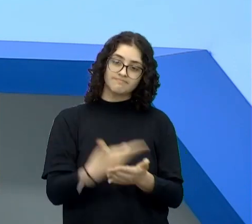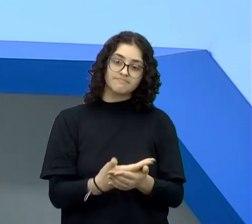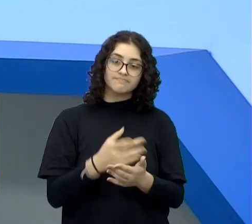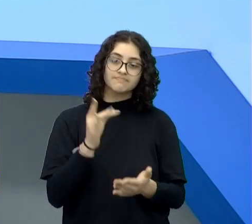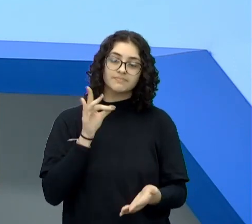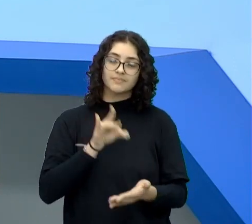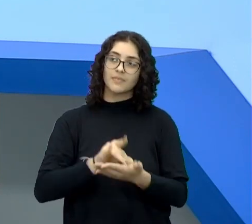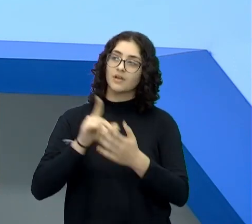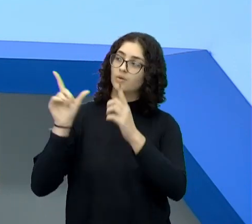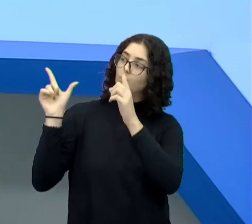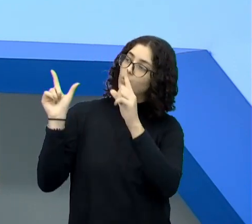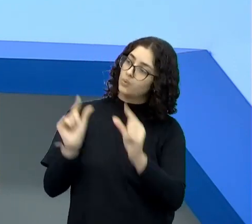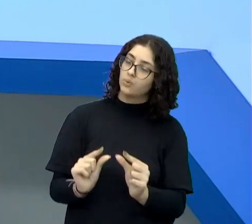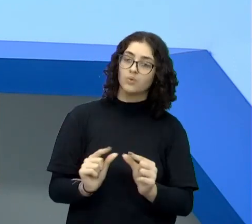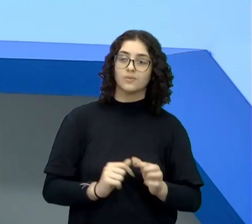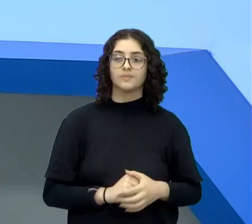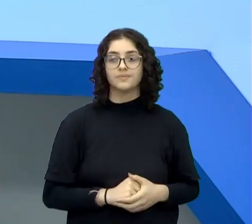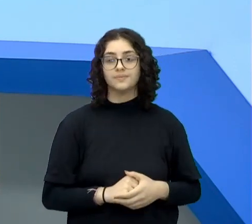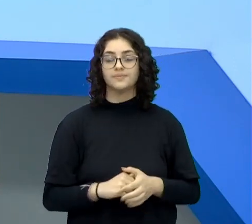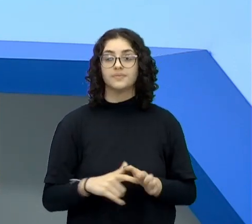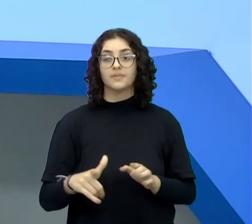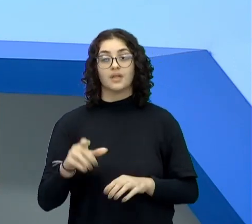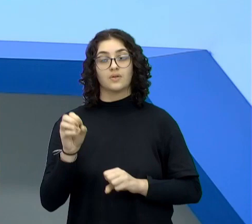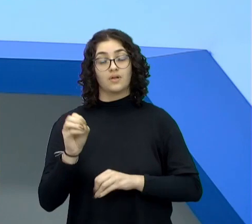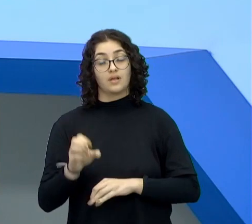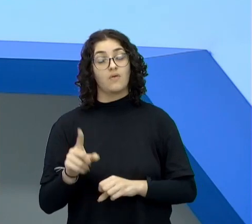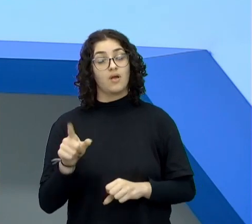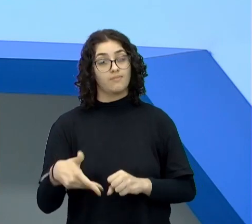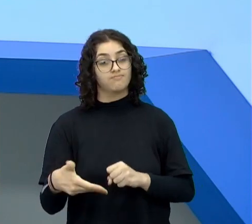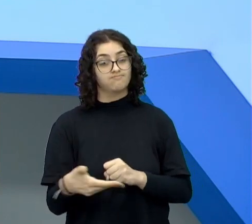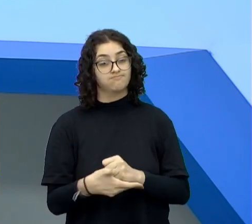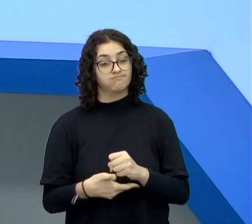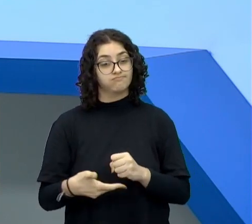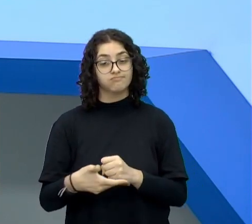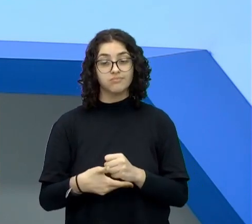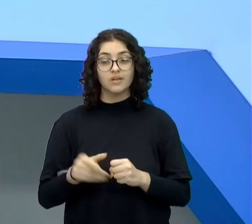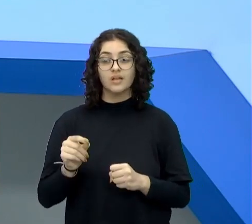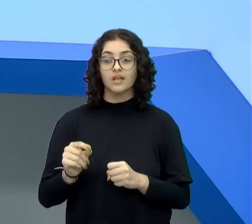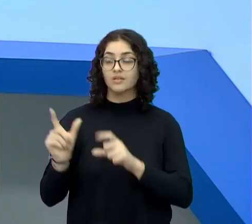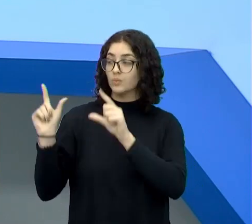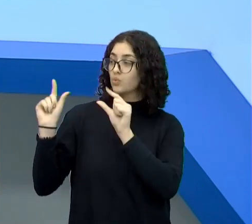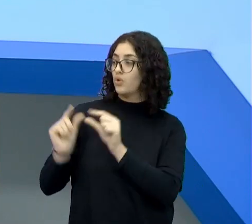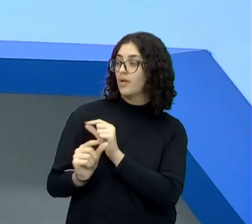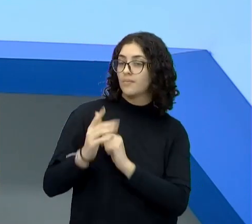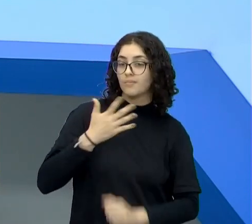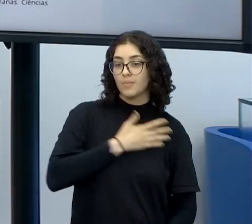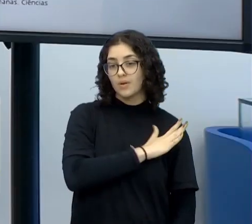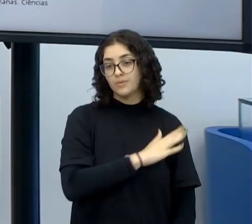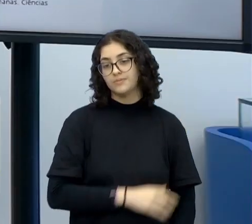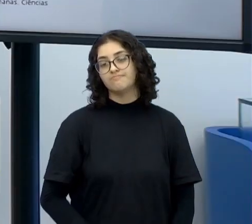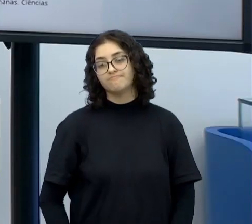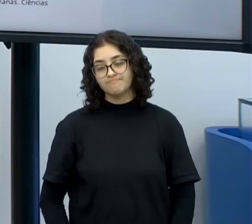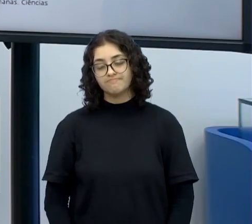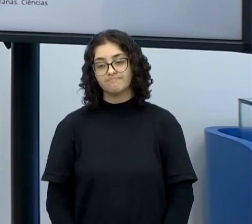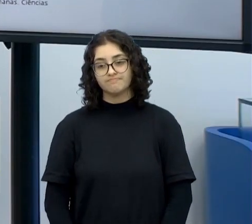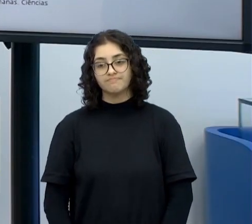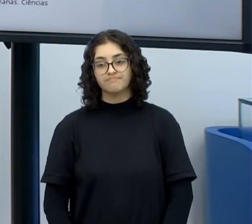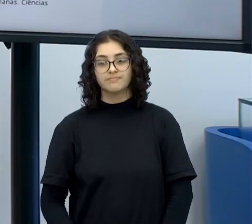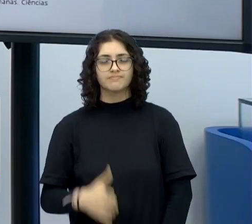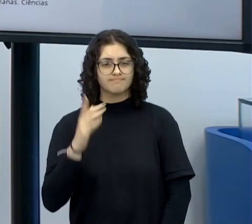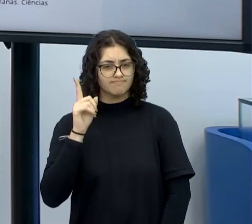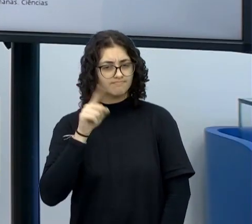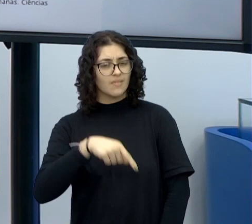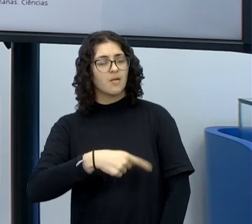isso acaba diminuindo. Então, a gente sabe que a educação é fundamental para a gente diminuir esses preconceitos. Exato, até porque todo tipo